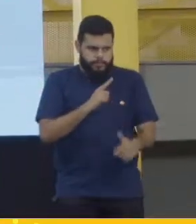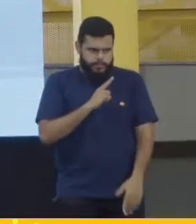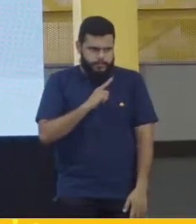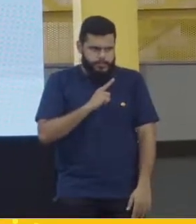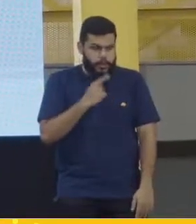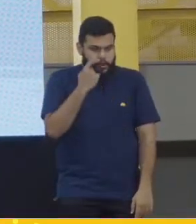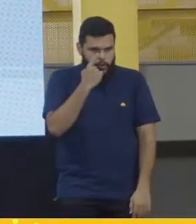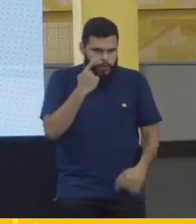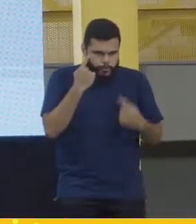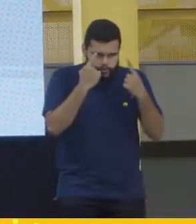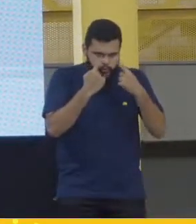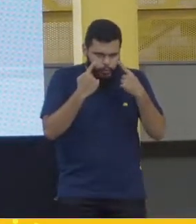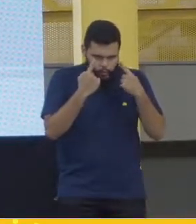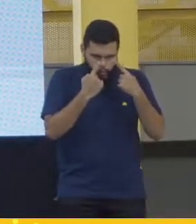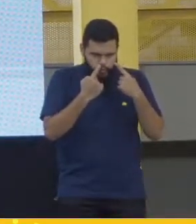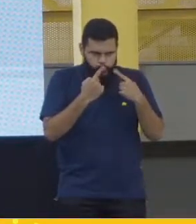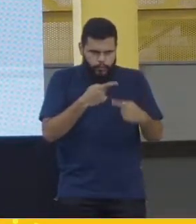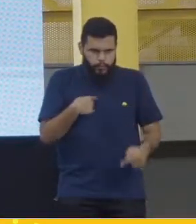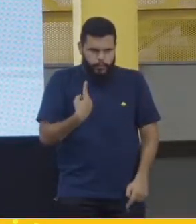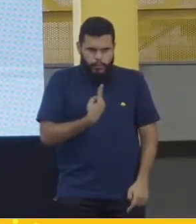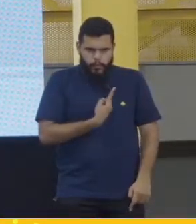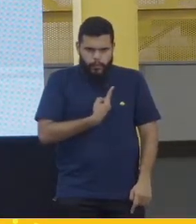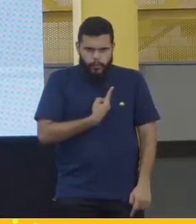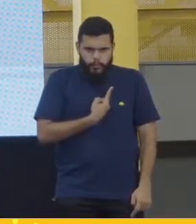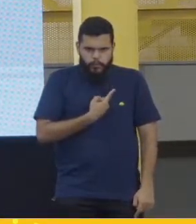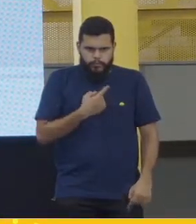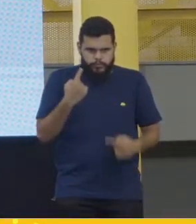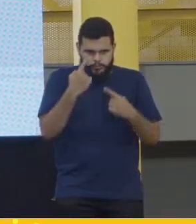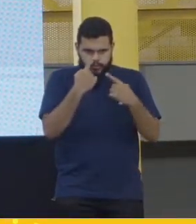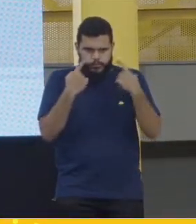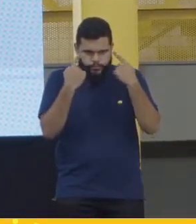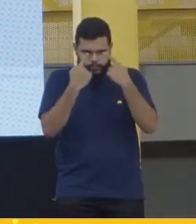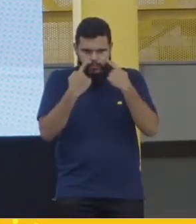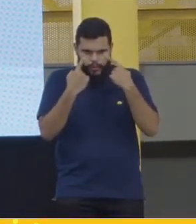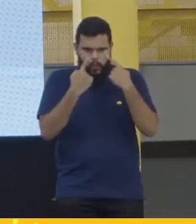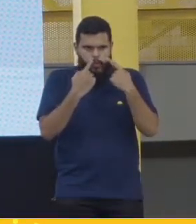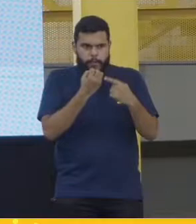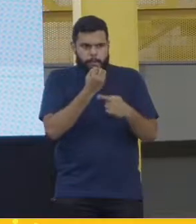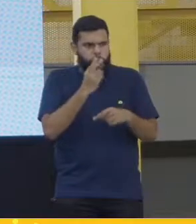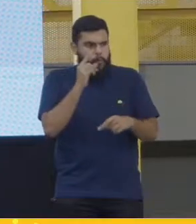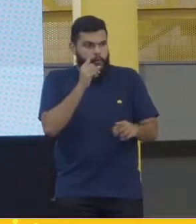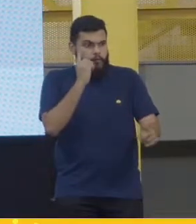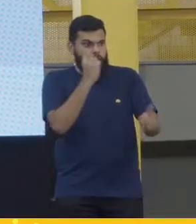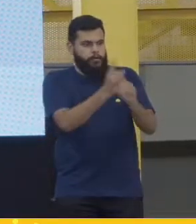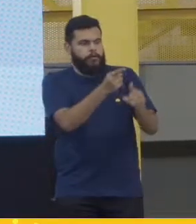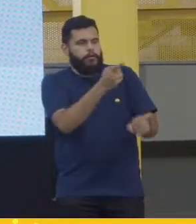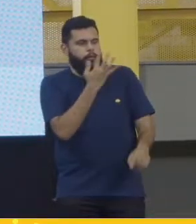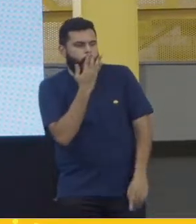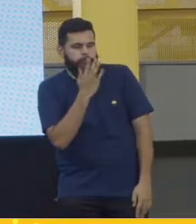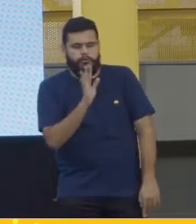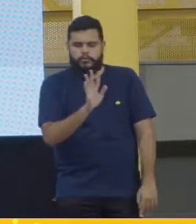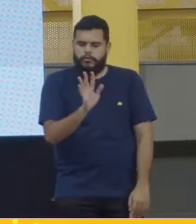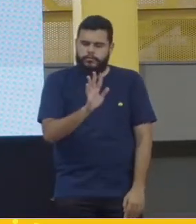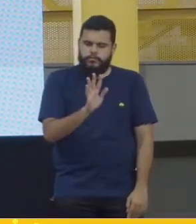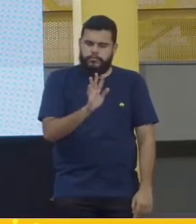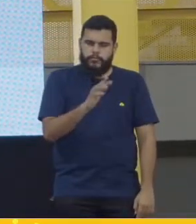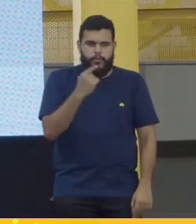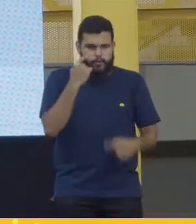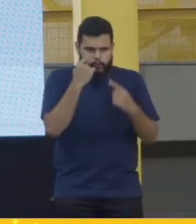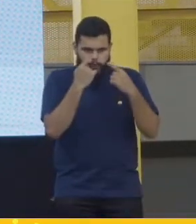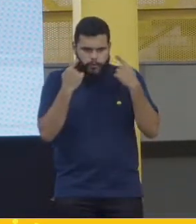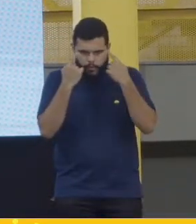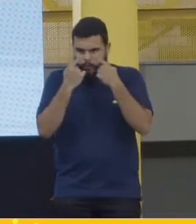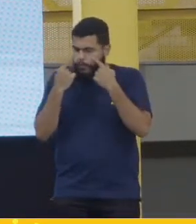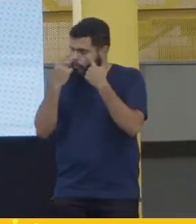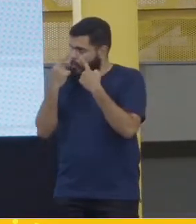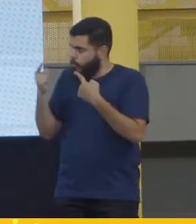olhos não são bons dos detectores de cor. Nossos olhos, eles